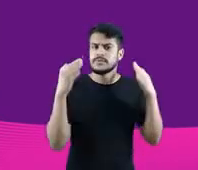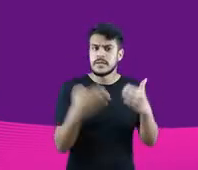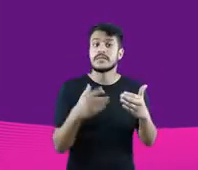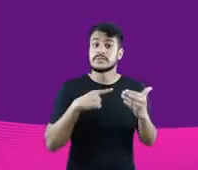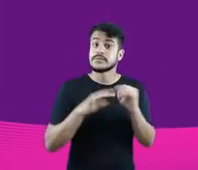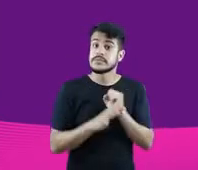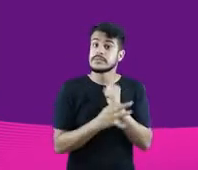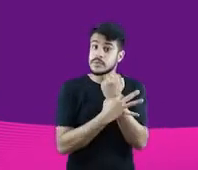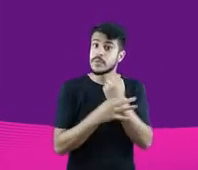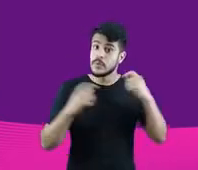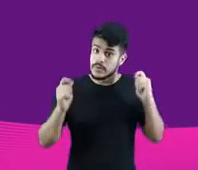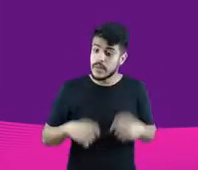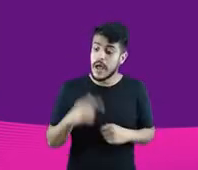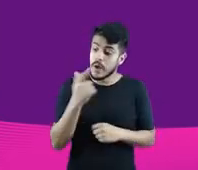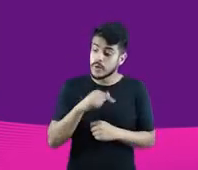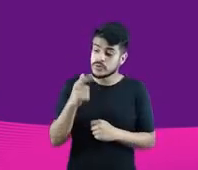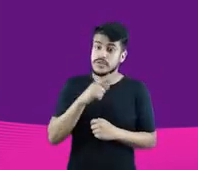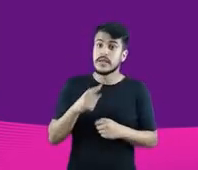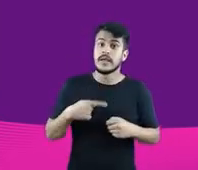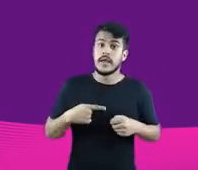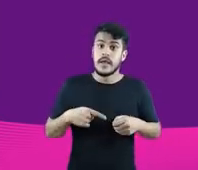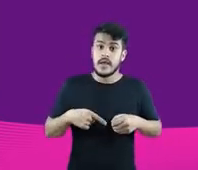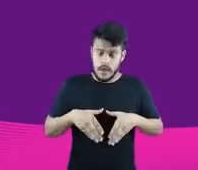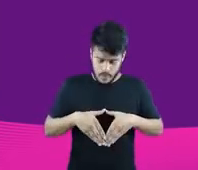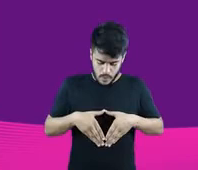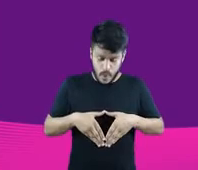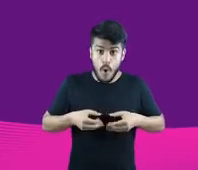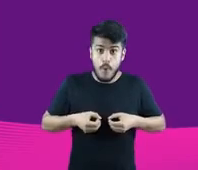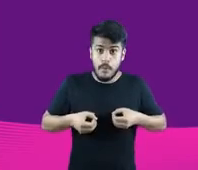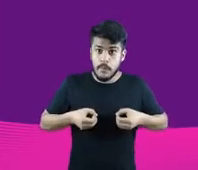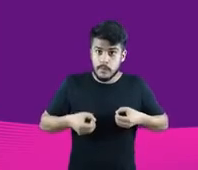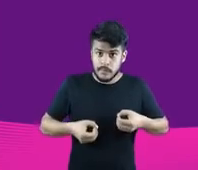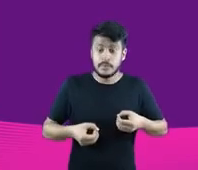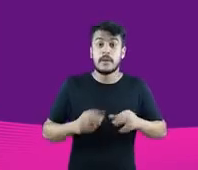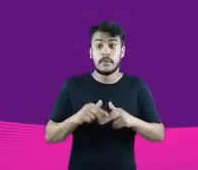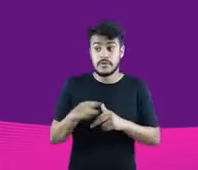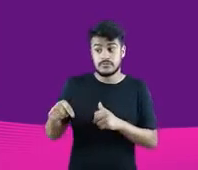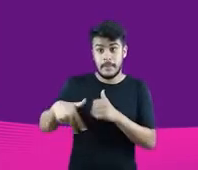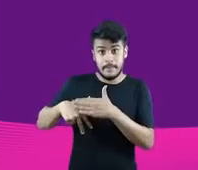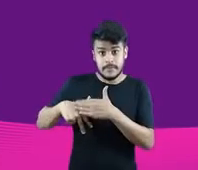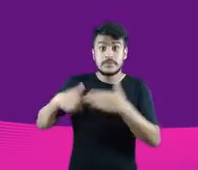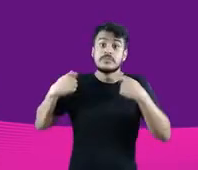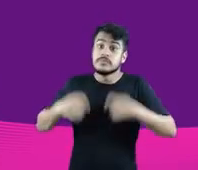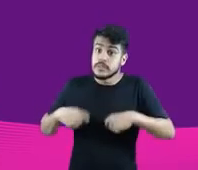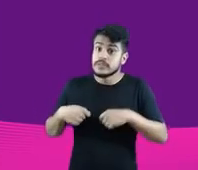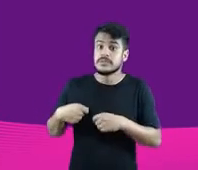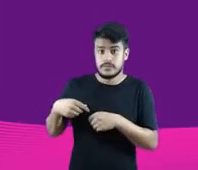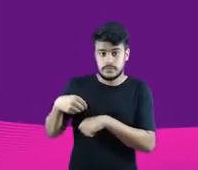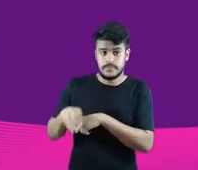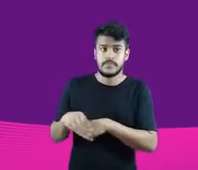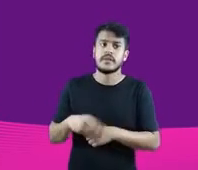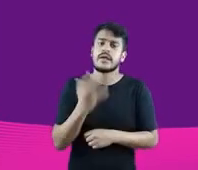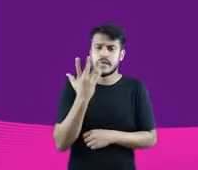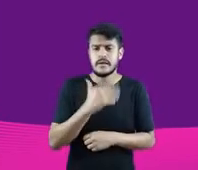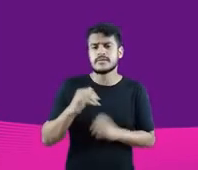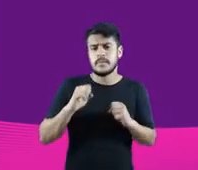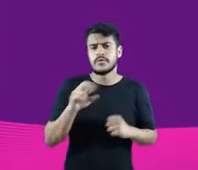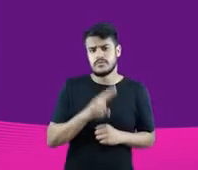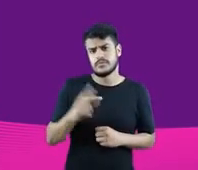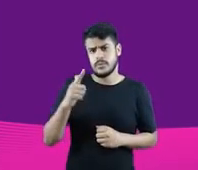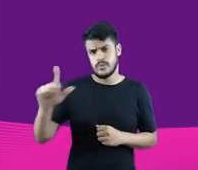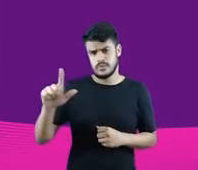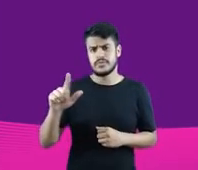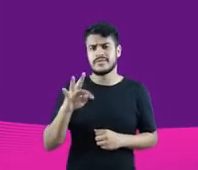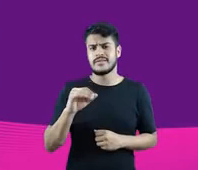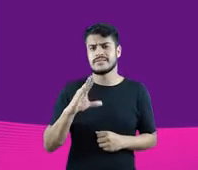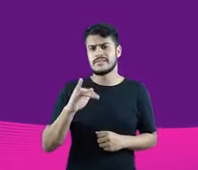a ovulação, né? Então, esses pacientes devem ser encaminhados. Em crianças, a gente usa tecido ovariano. Outra consequência